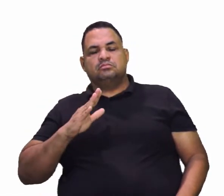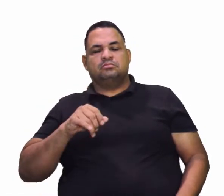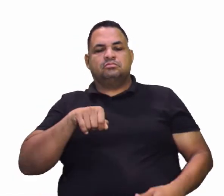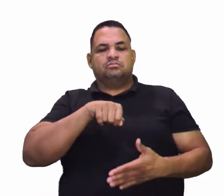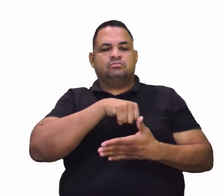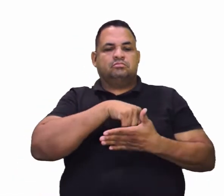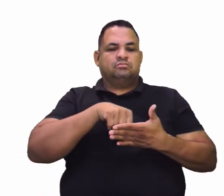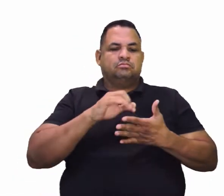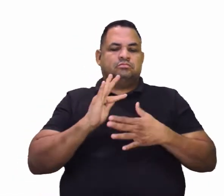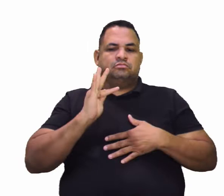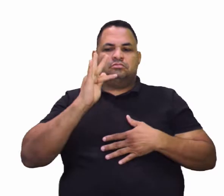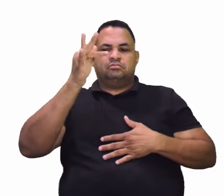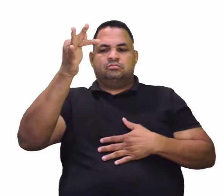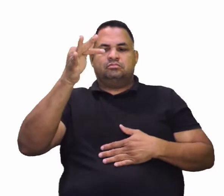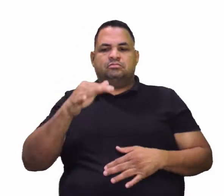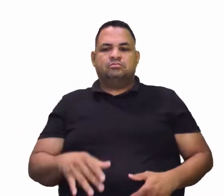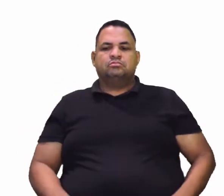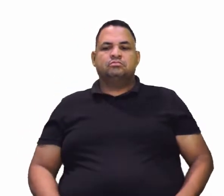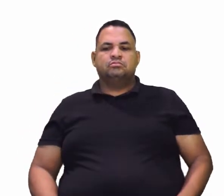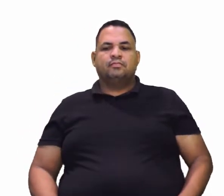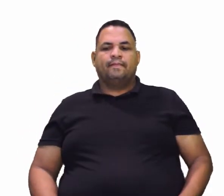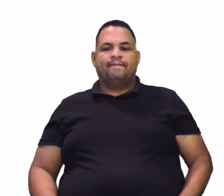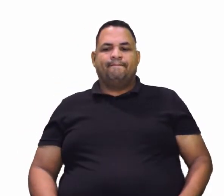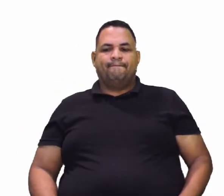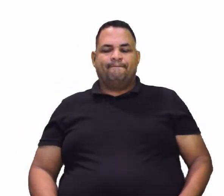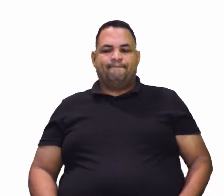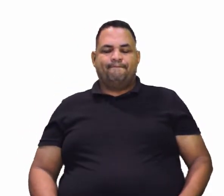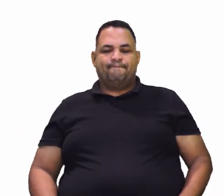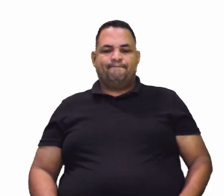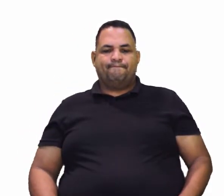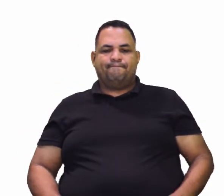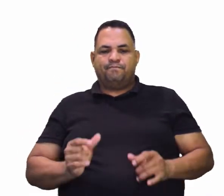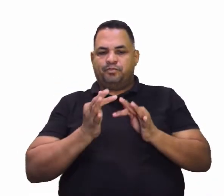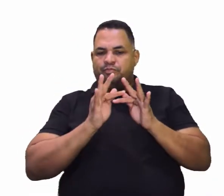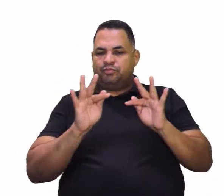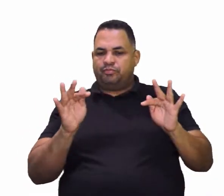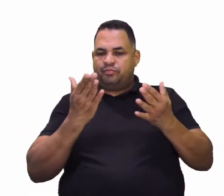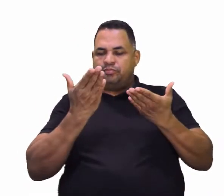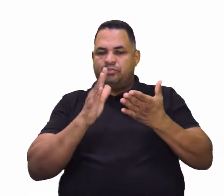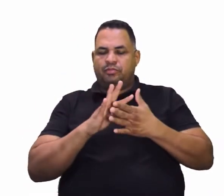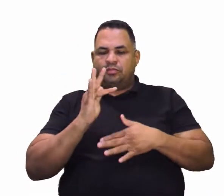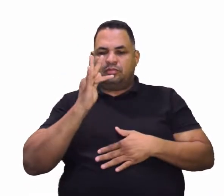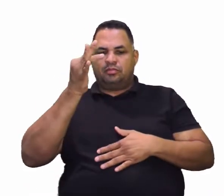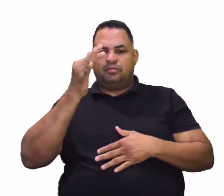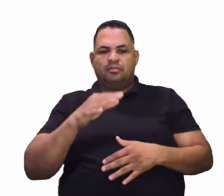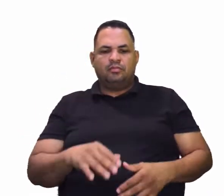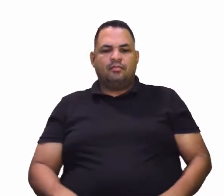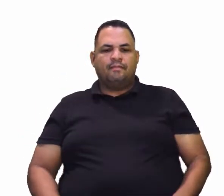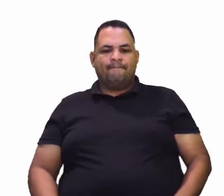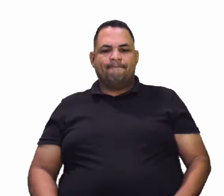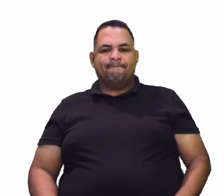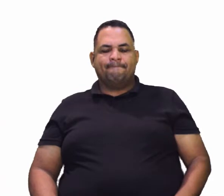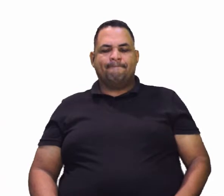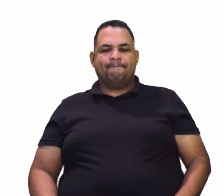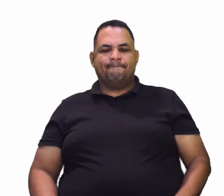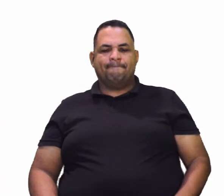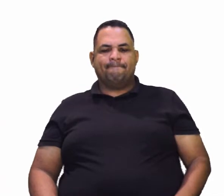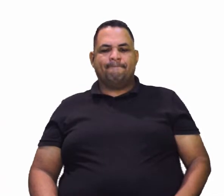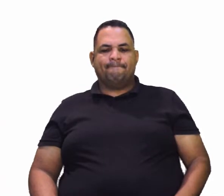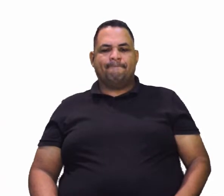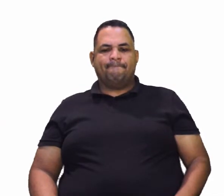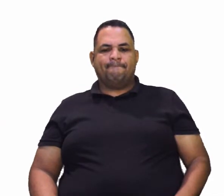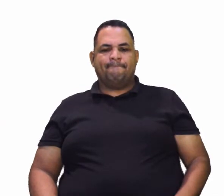aqui um futuro. E a primeira frase que vocês vão ver com futuro que é nessa aula que é essa aqui. She will be